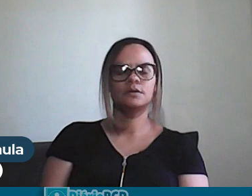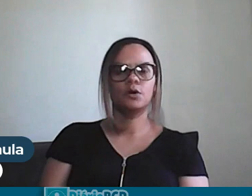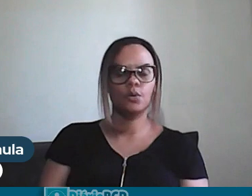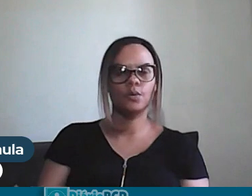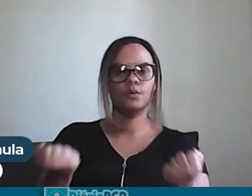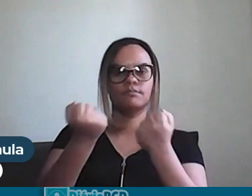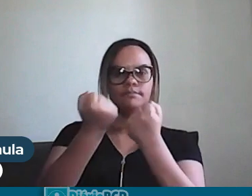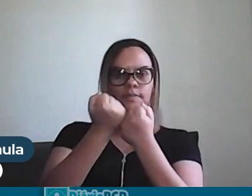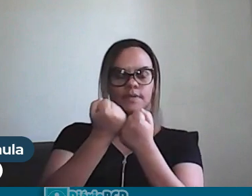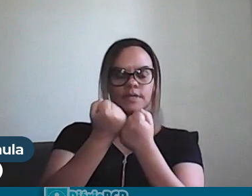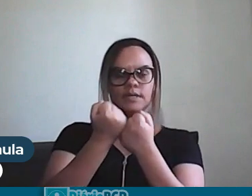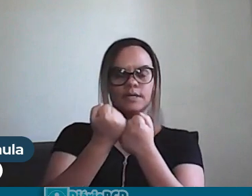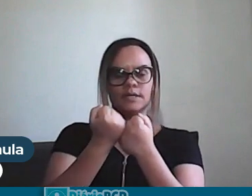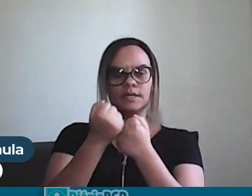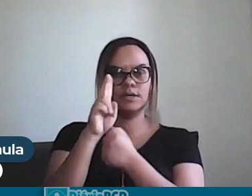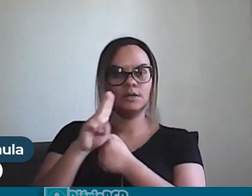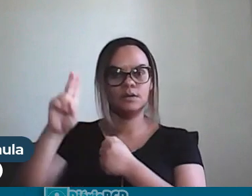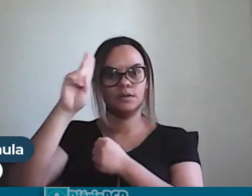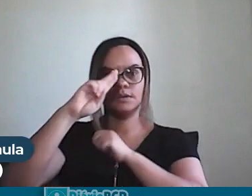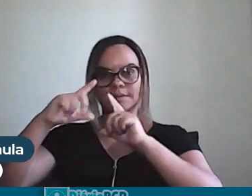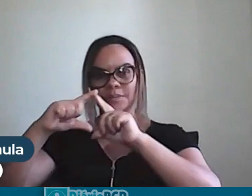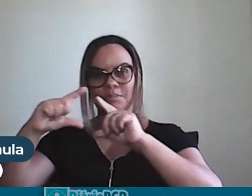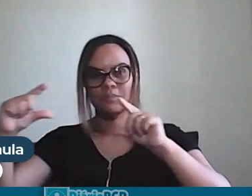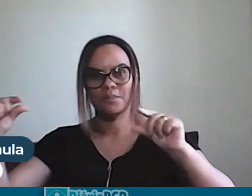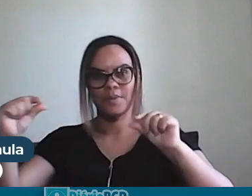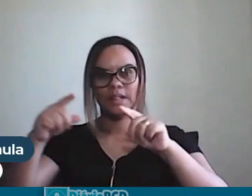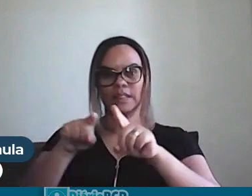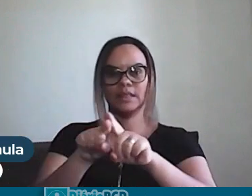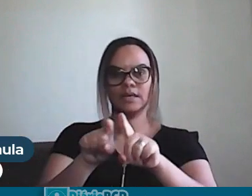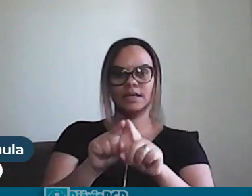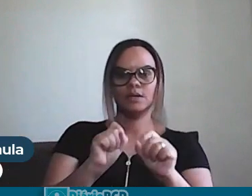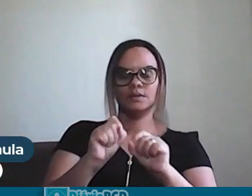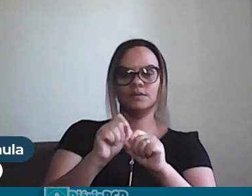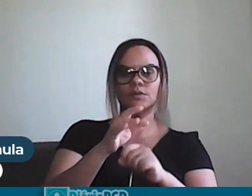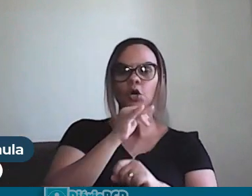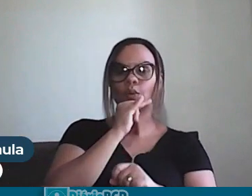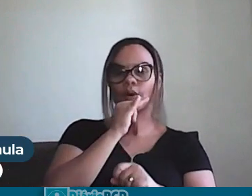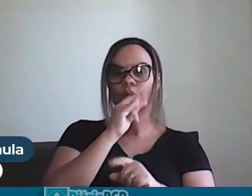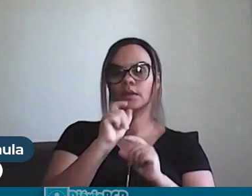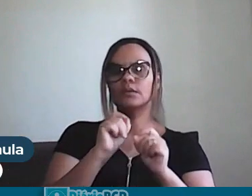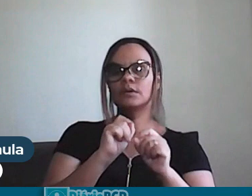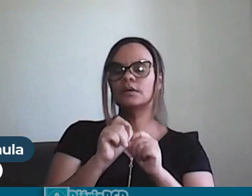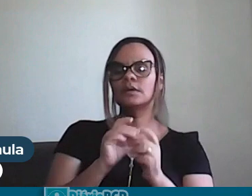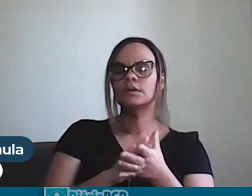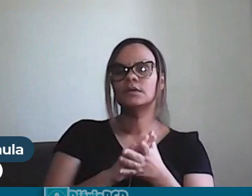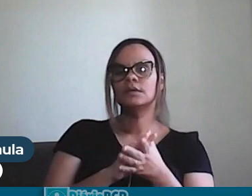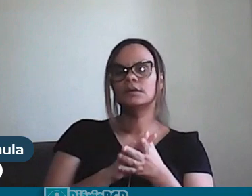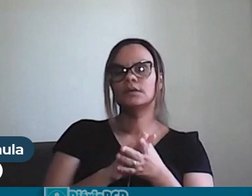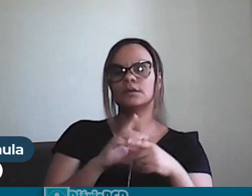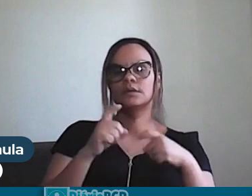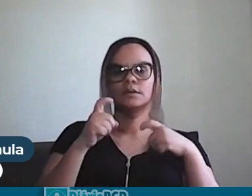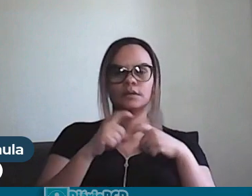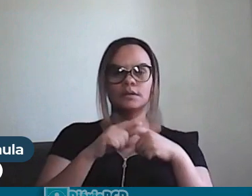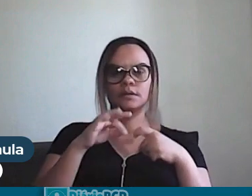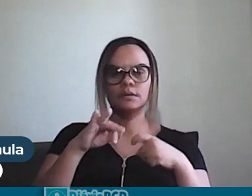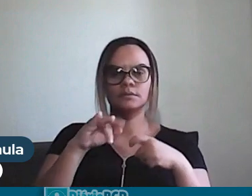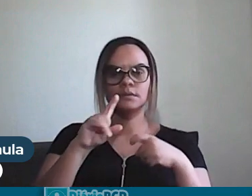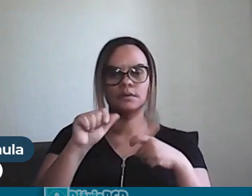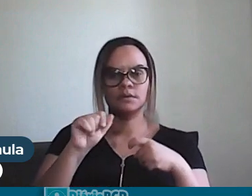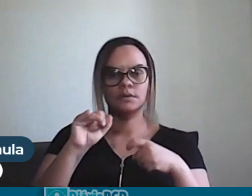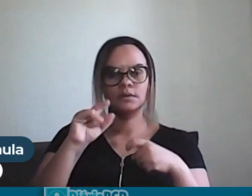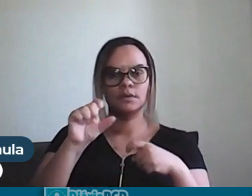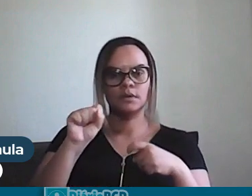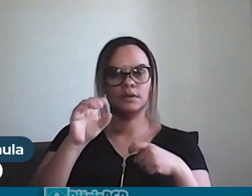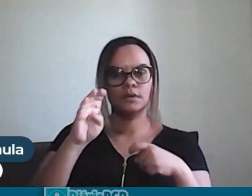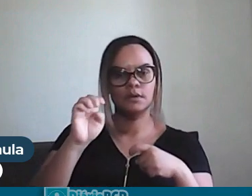da Universidade de Brasília, né, e também, por exemplo, da doutora Maria Isabel Maior,